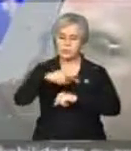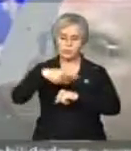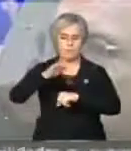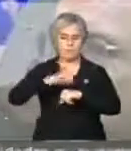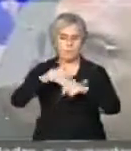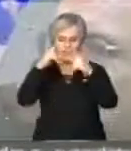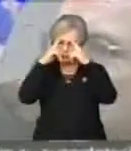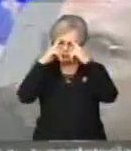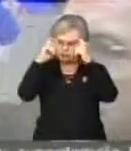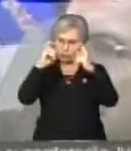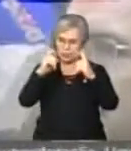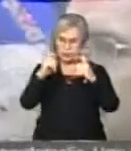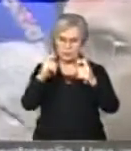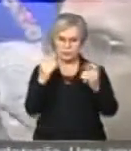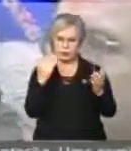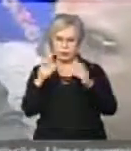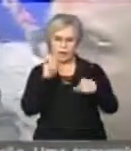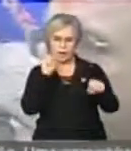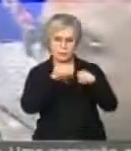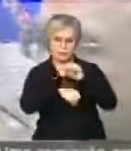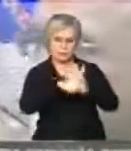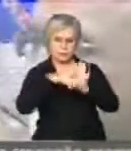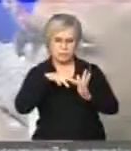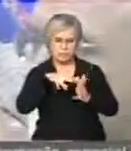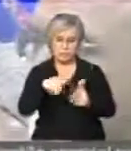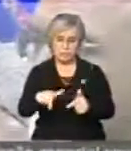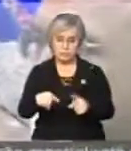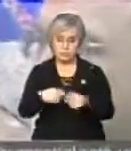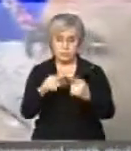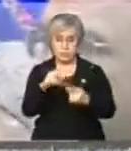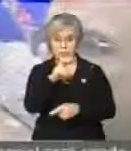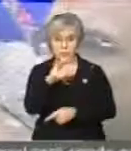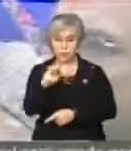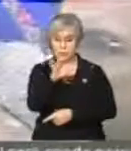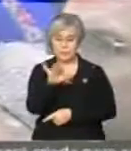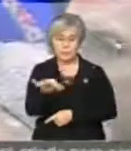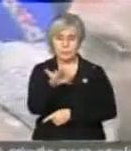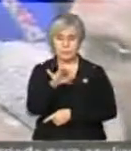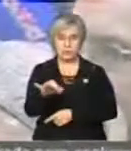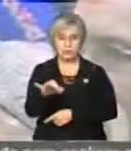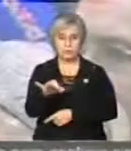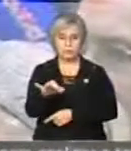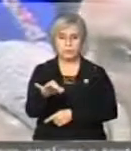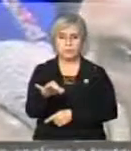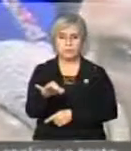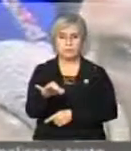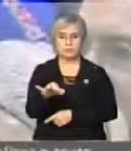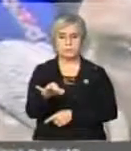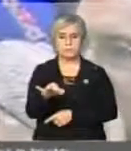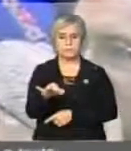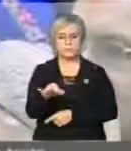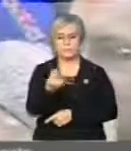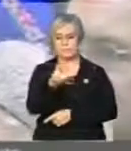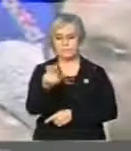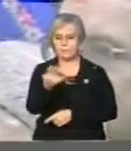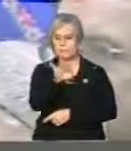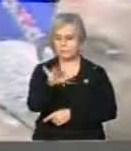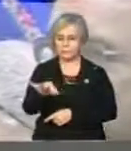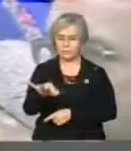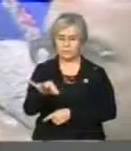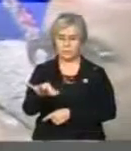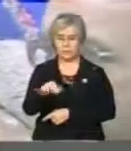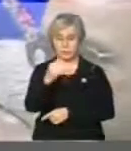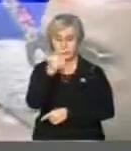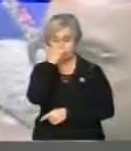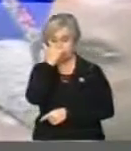em termos de assassinatos no mundo, sendo que 55%... Sim, presidente. 55%